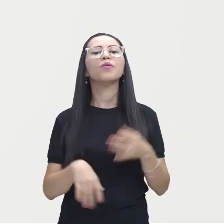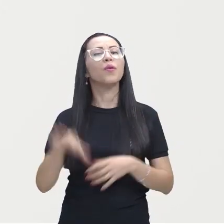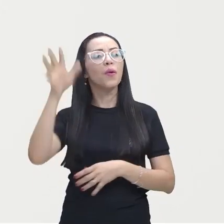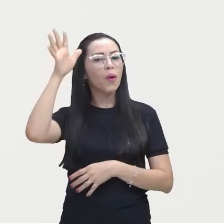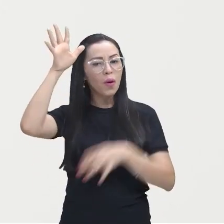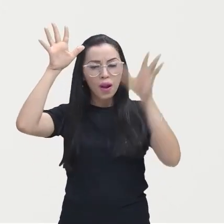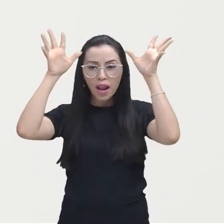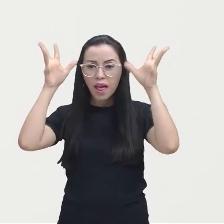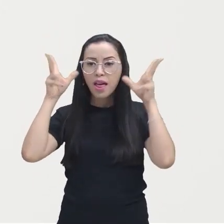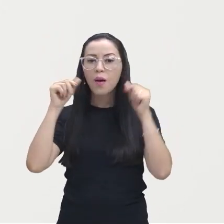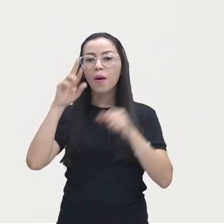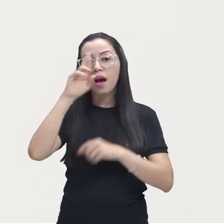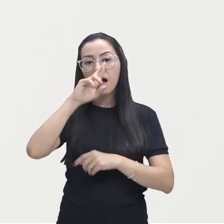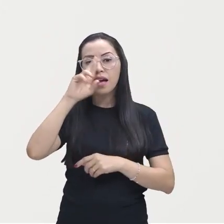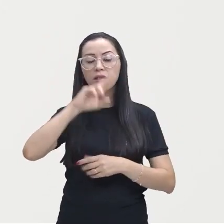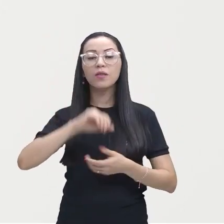ratinho.